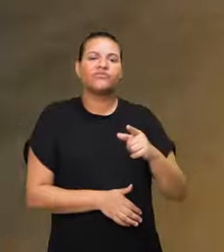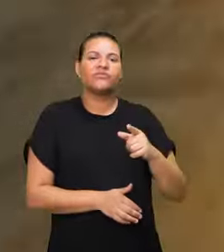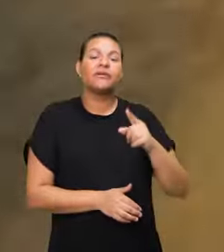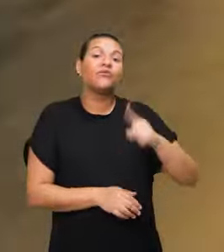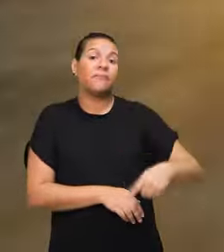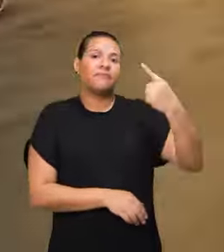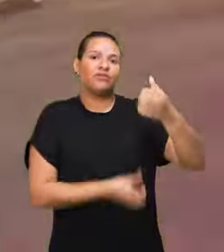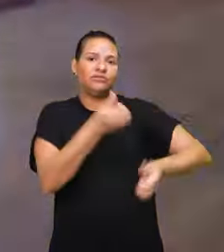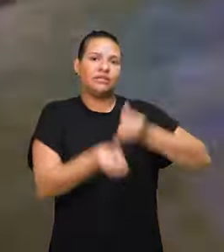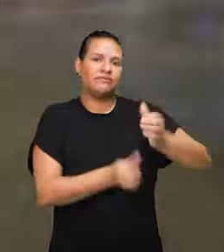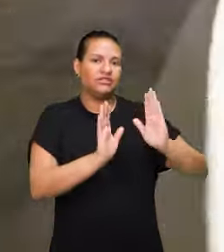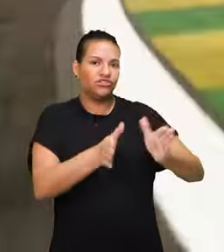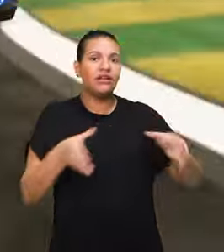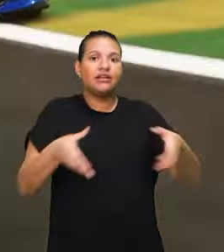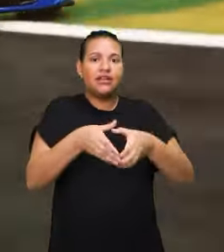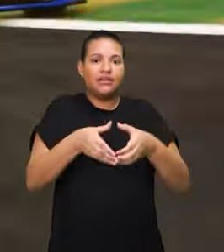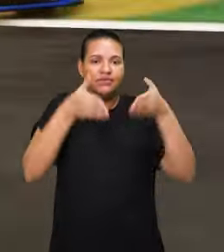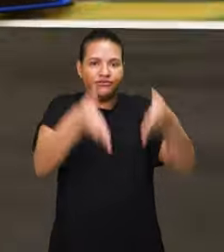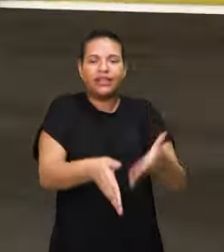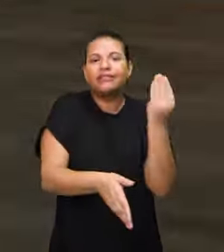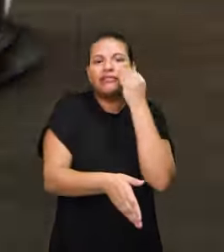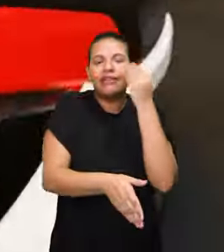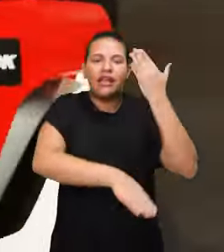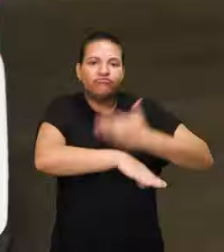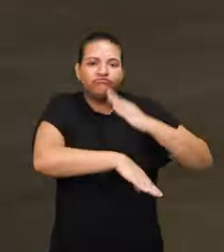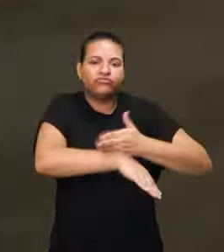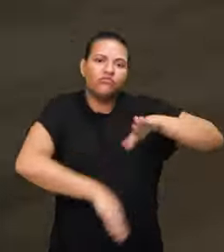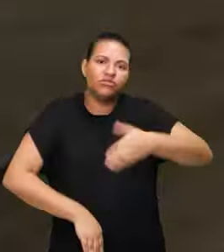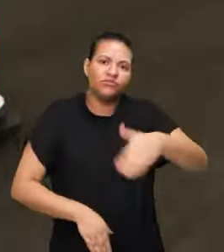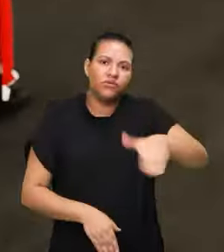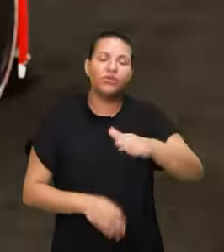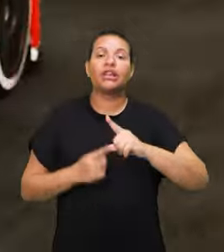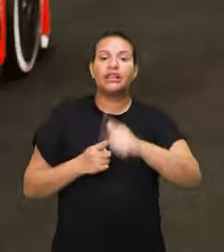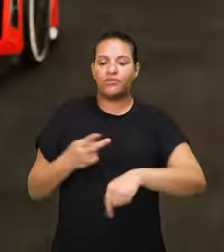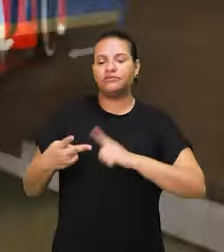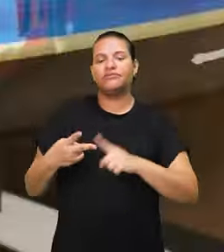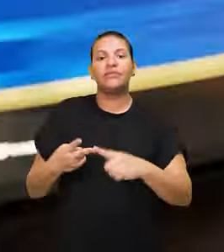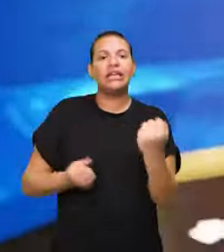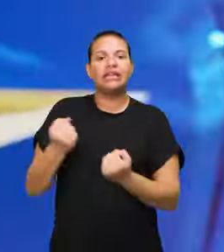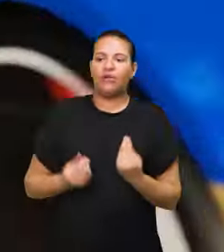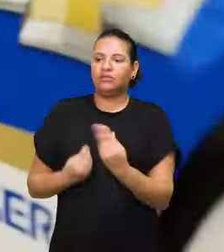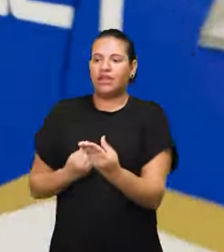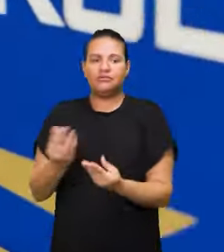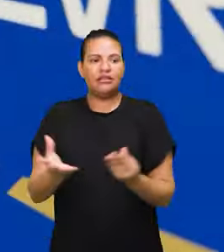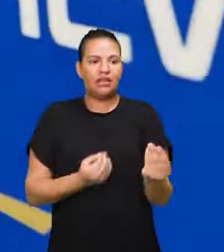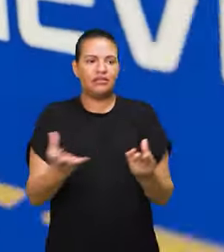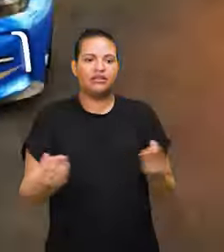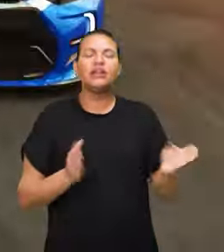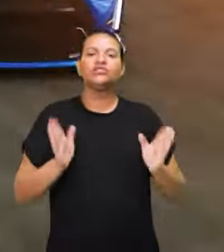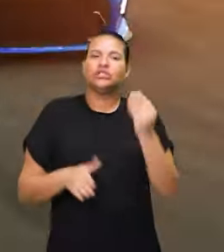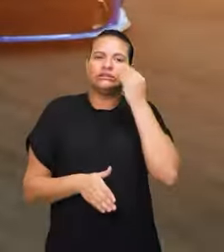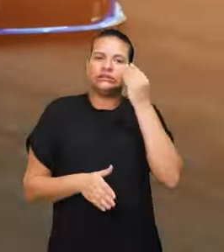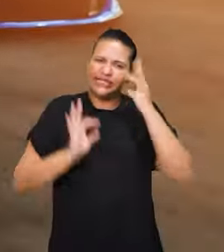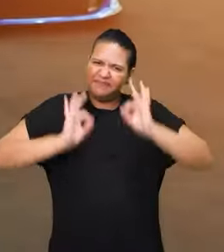semestre a gente já tá com as equipes em testes de pista né e e as entregas do carro começam a partir do segundo semestre PR as equipes depois cada